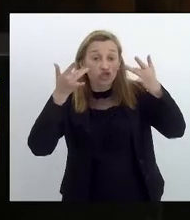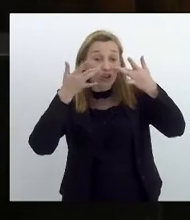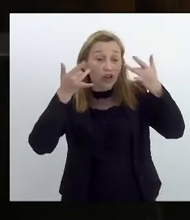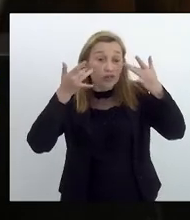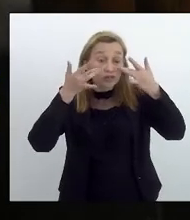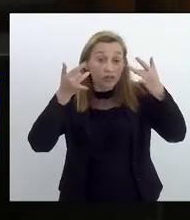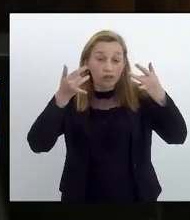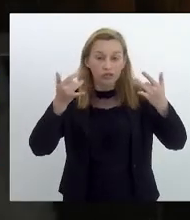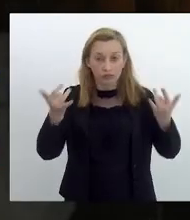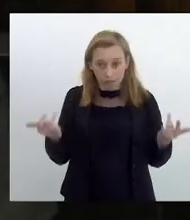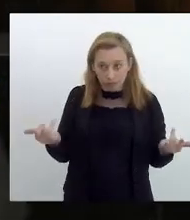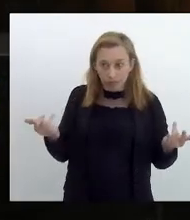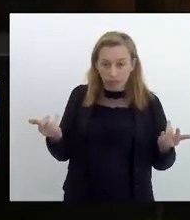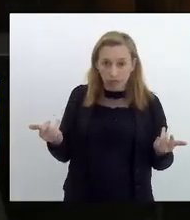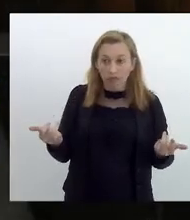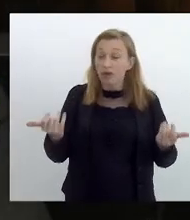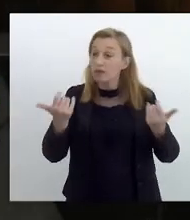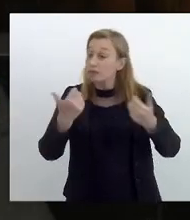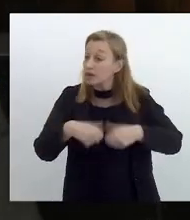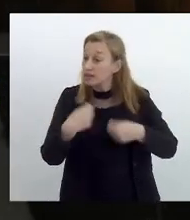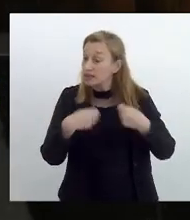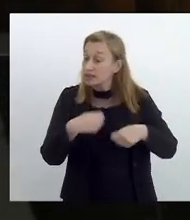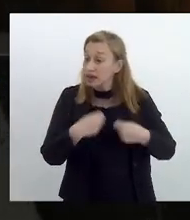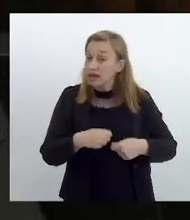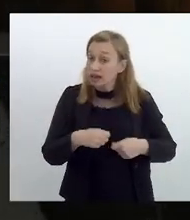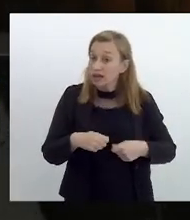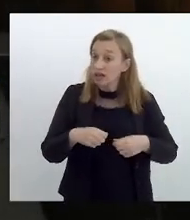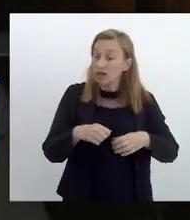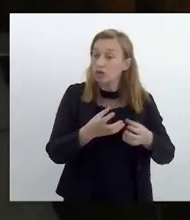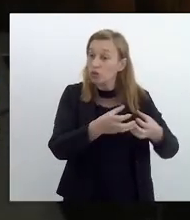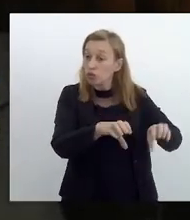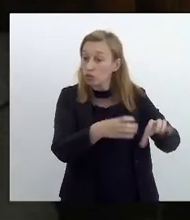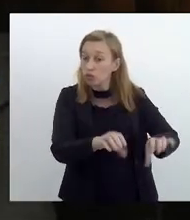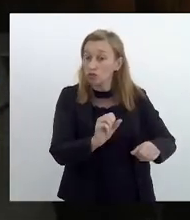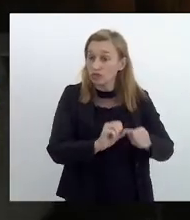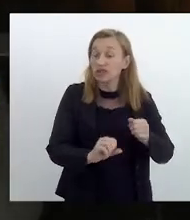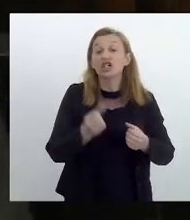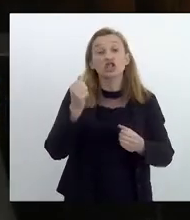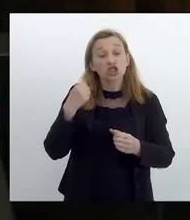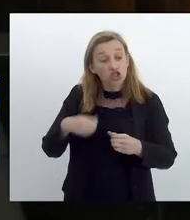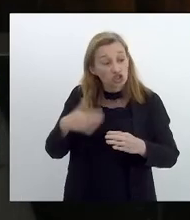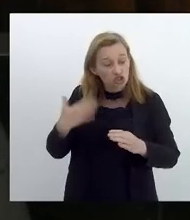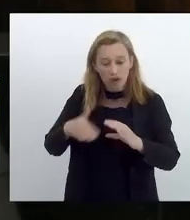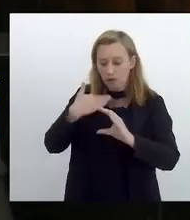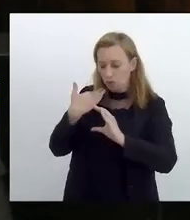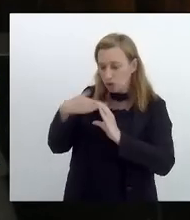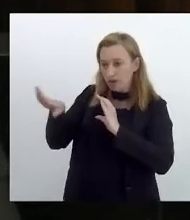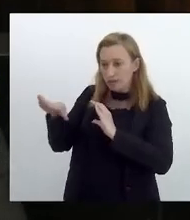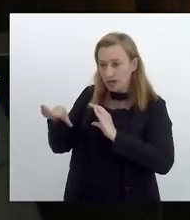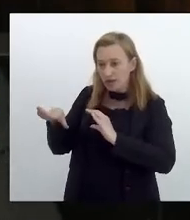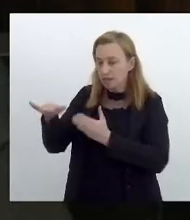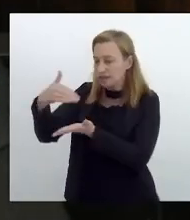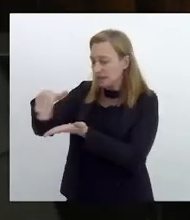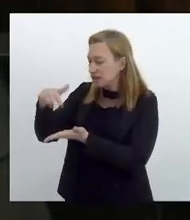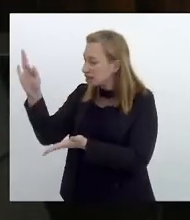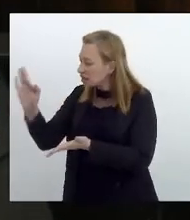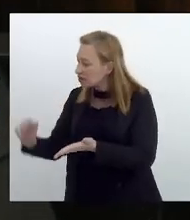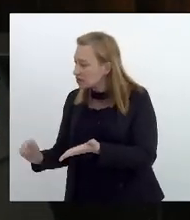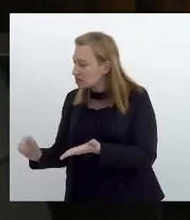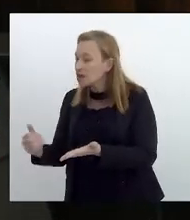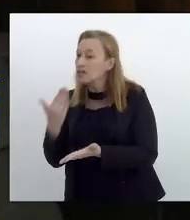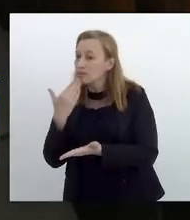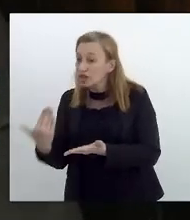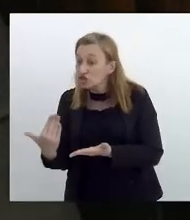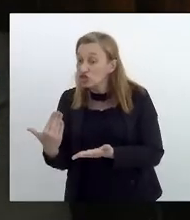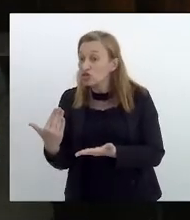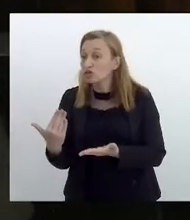um concurso Já devia ter encaminhado o pedido para secretaria de fazenda colocá-lo no